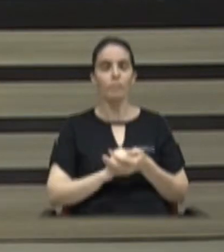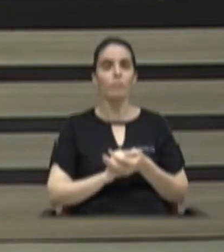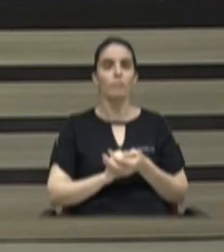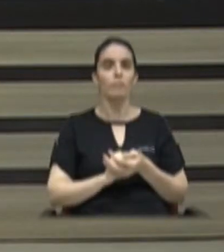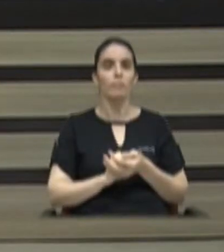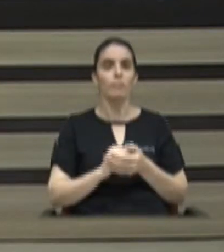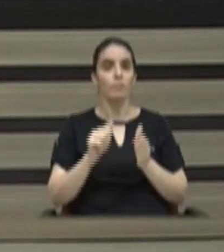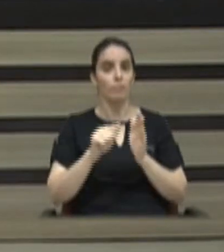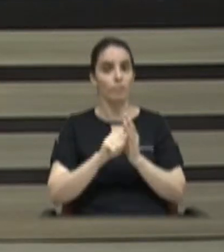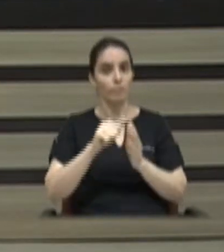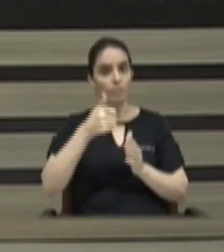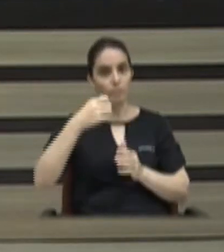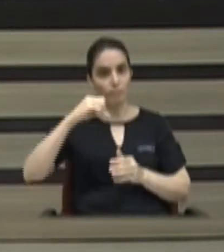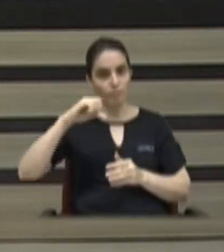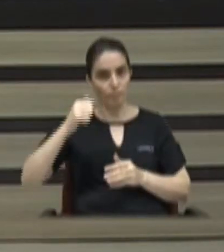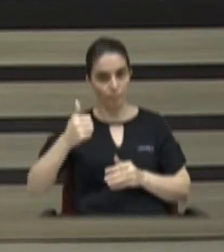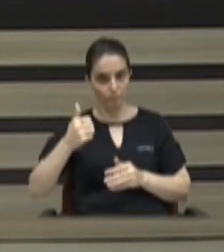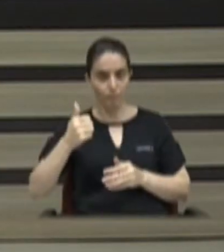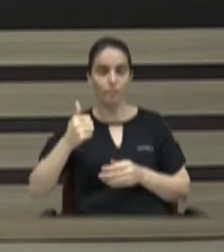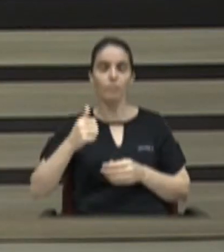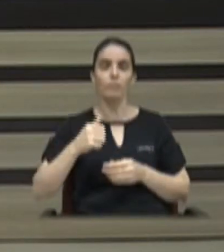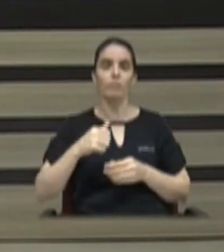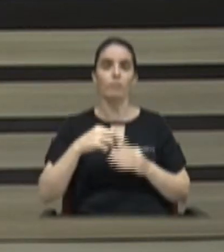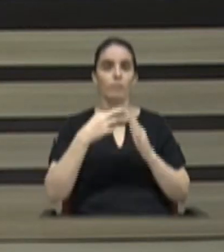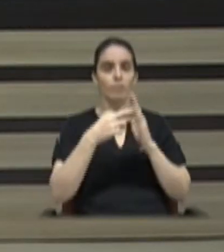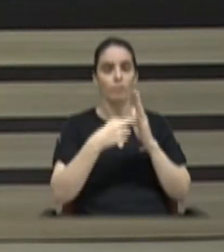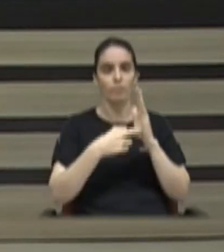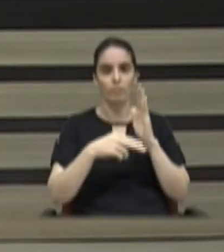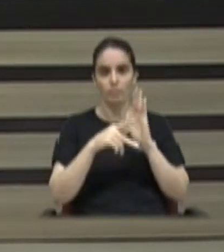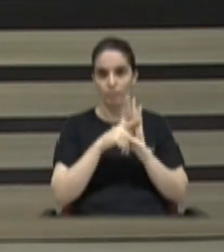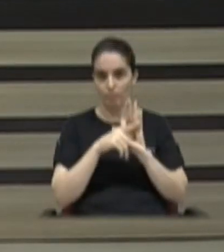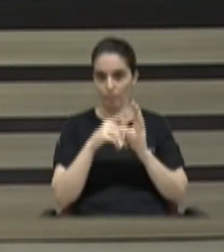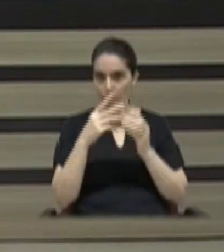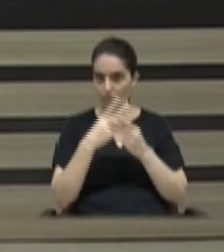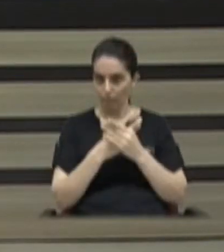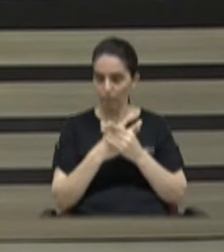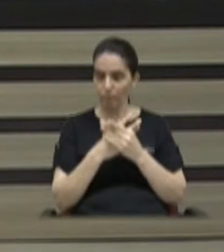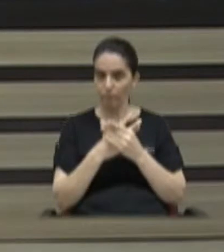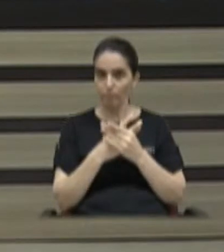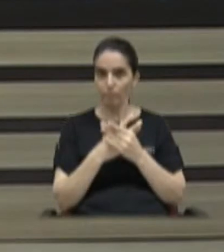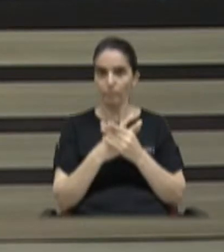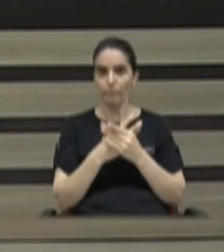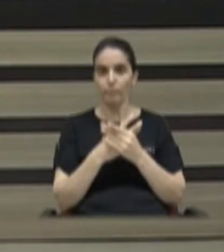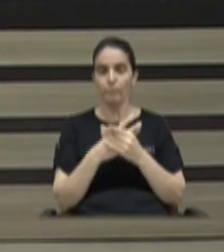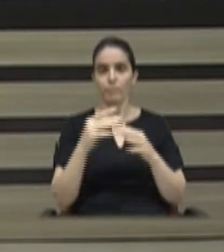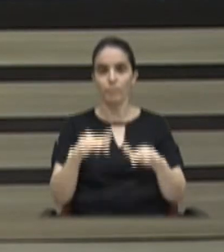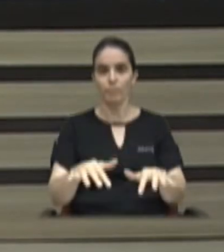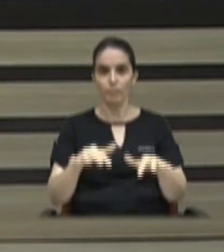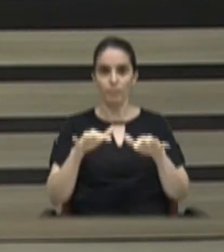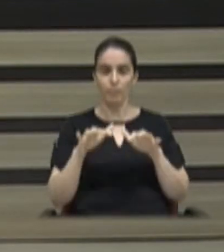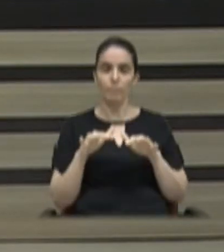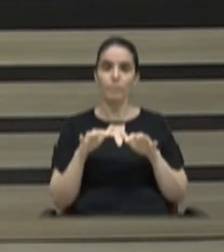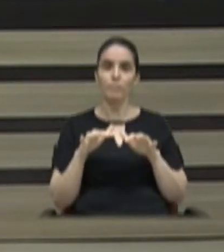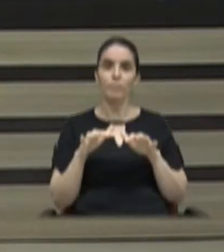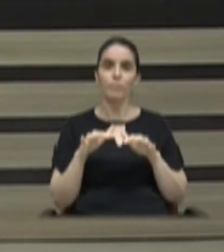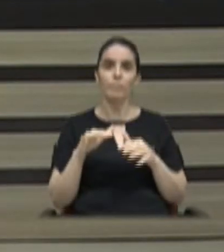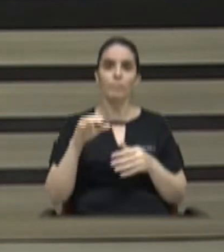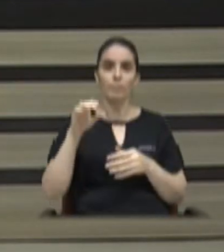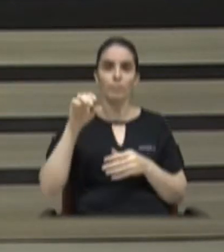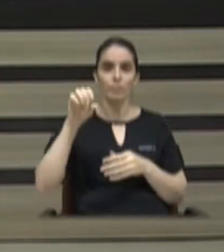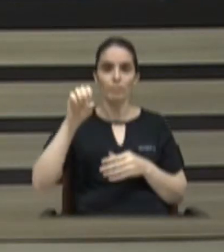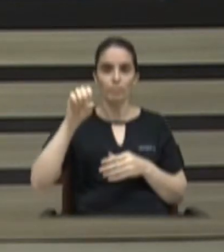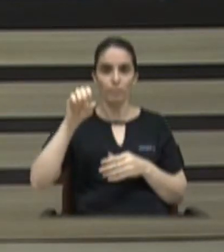no artigo 191 in fine do Regimento Interno da Câmara Municipal de Limeira. Plenário, vereador Vitório Bortolan,